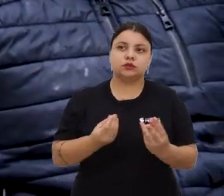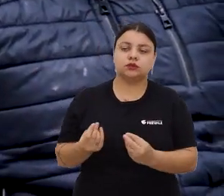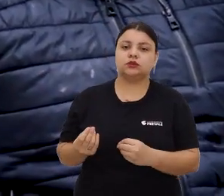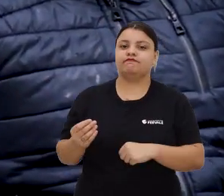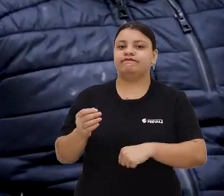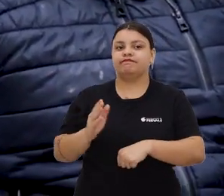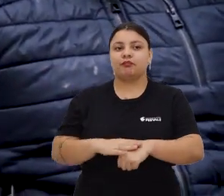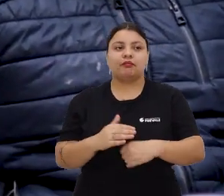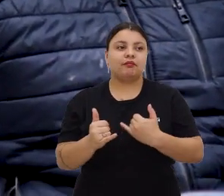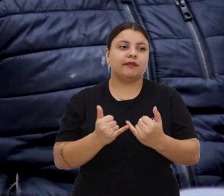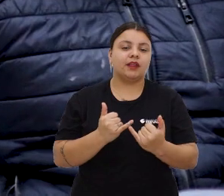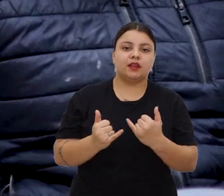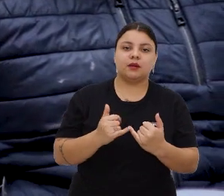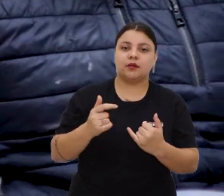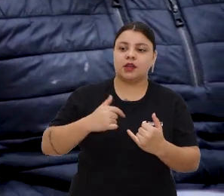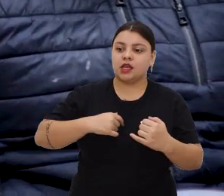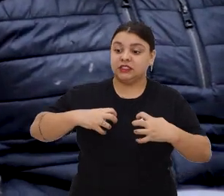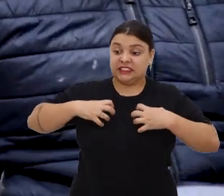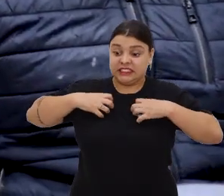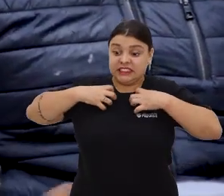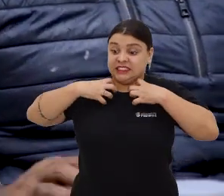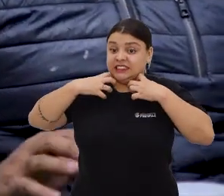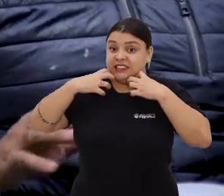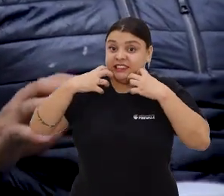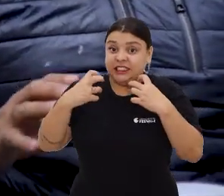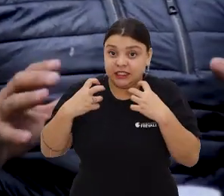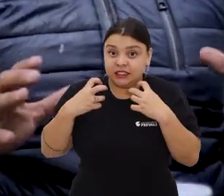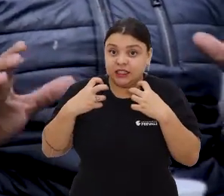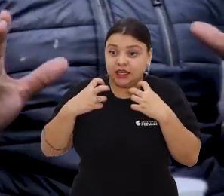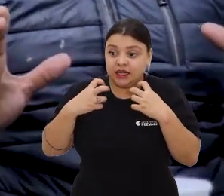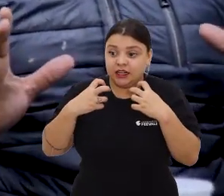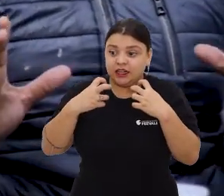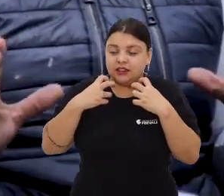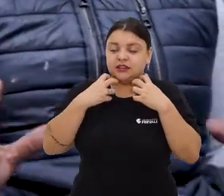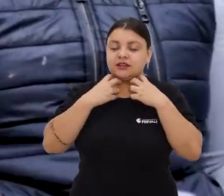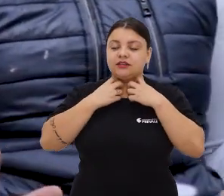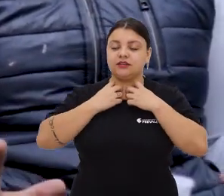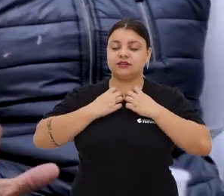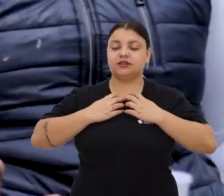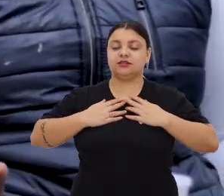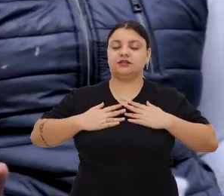que normalmente eu iria explodir, tem que dar uma... Respira.